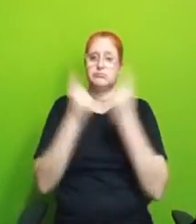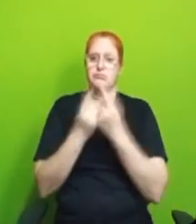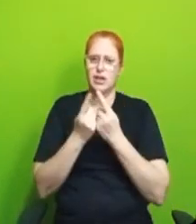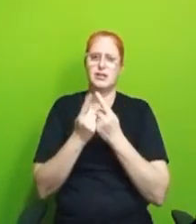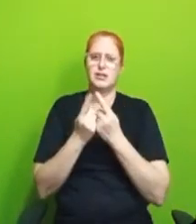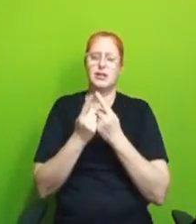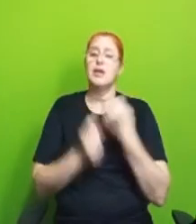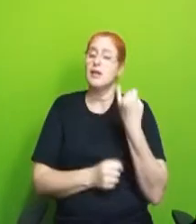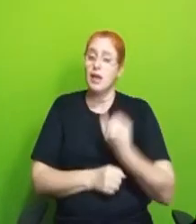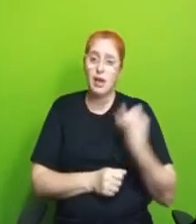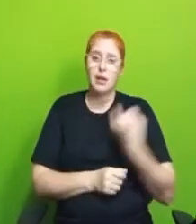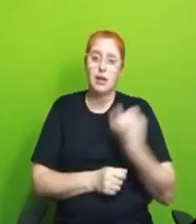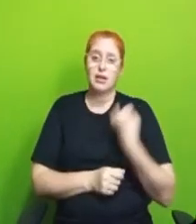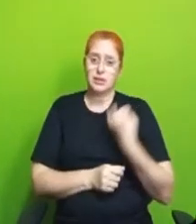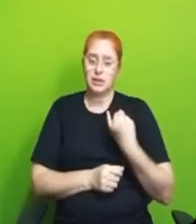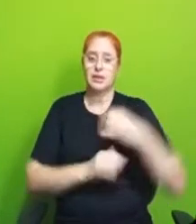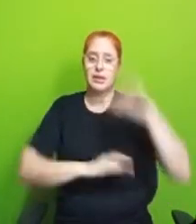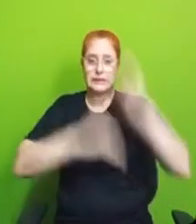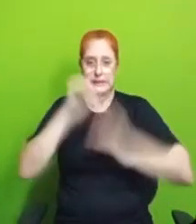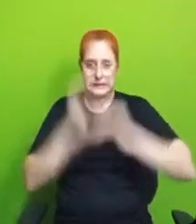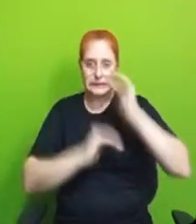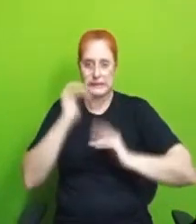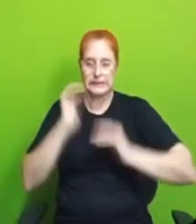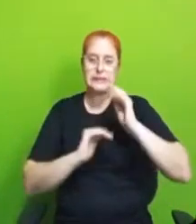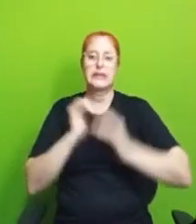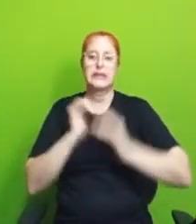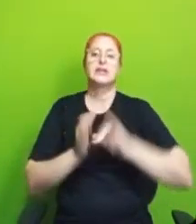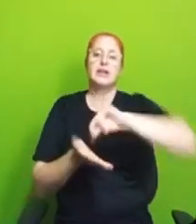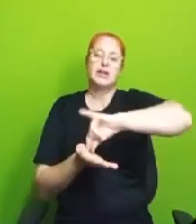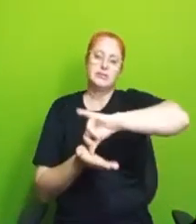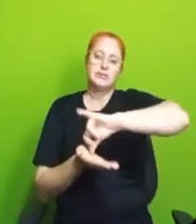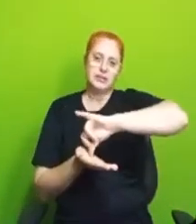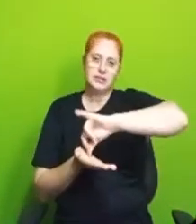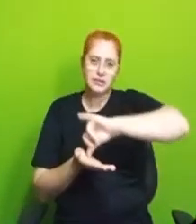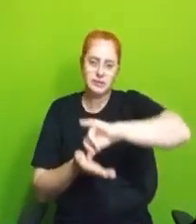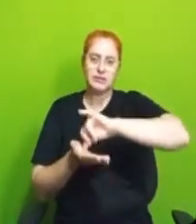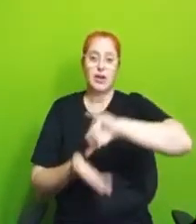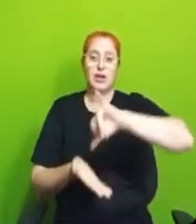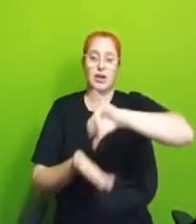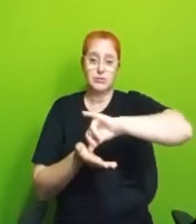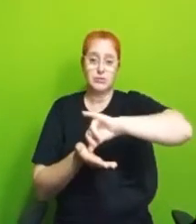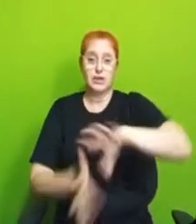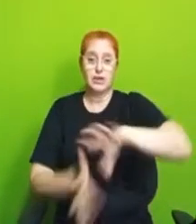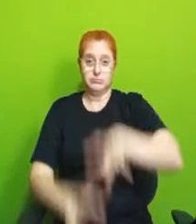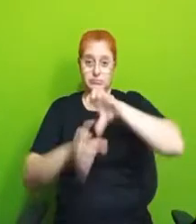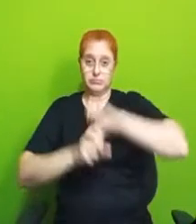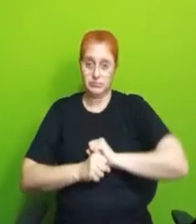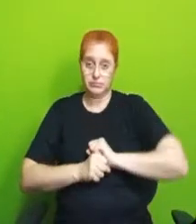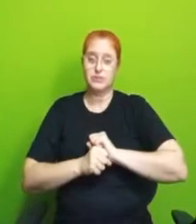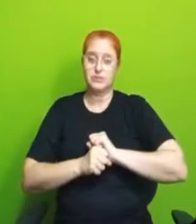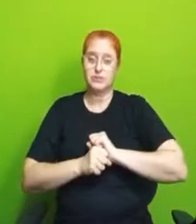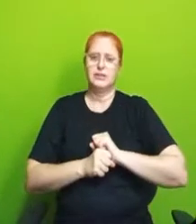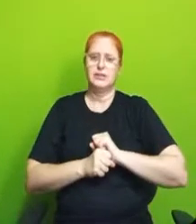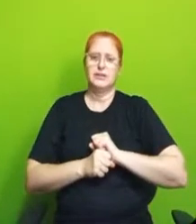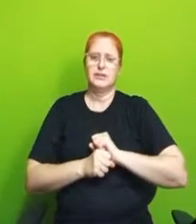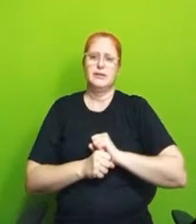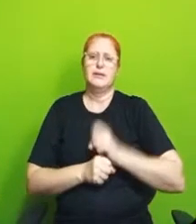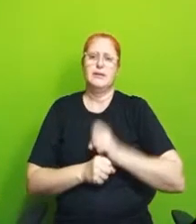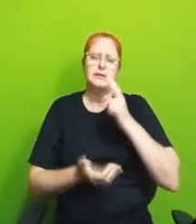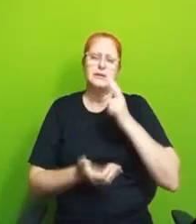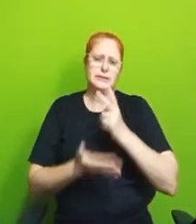para a reprodução das relações capitalistas. Então, o capital se apropria e busca se apropriar cada vez mais desse fundo público, para isso a reforma